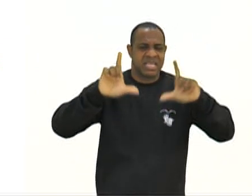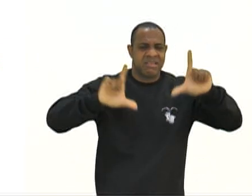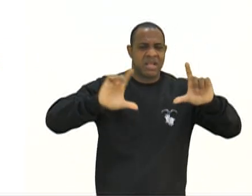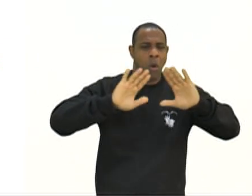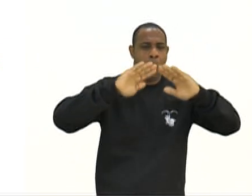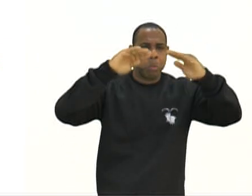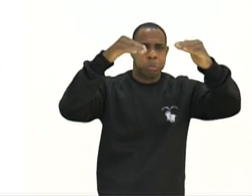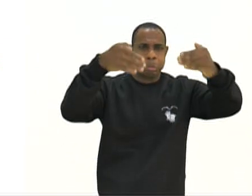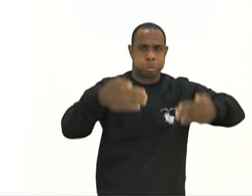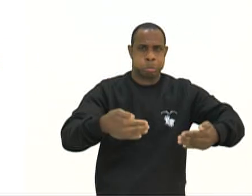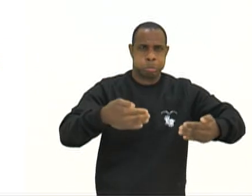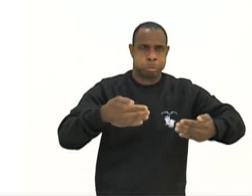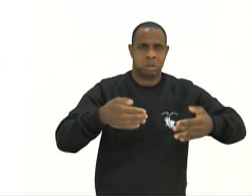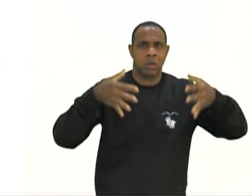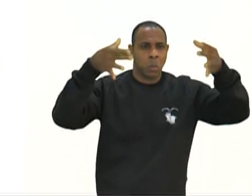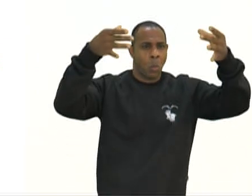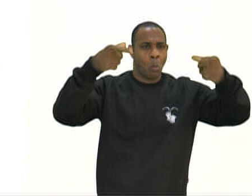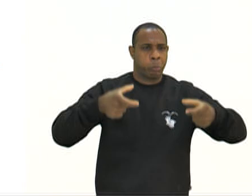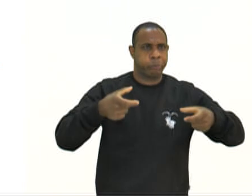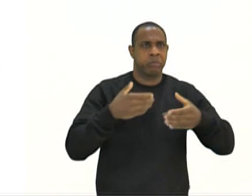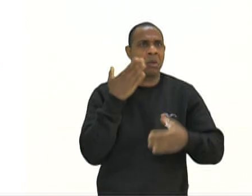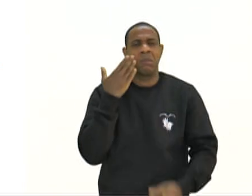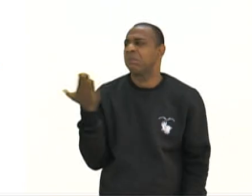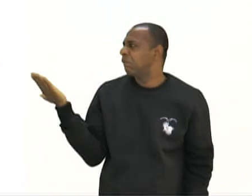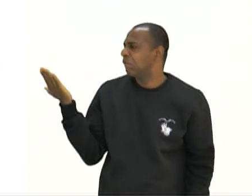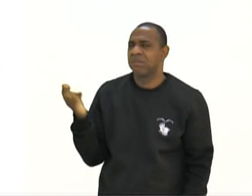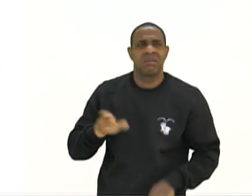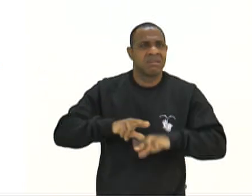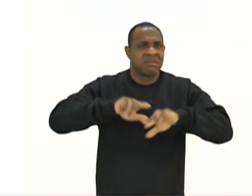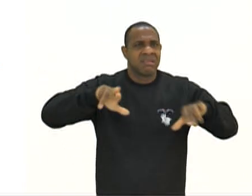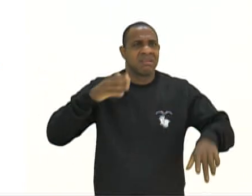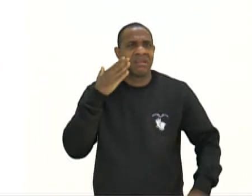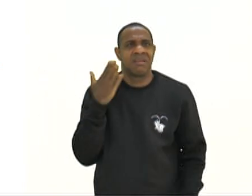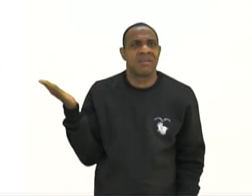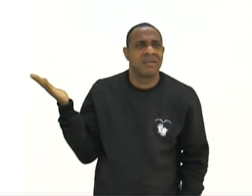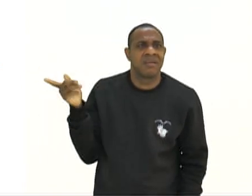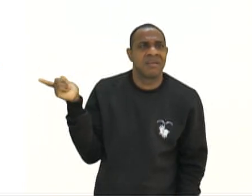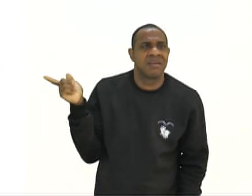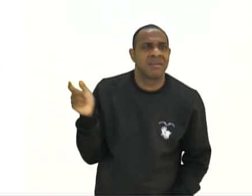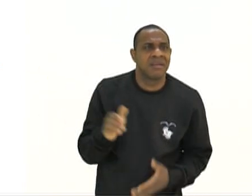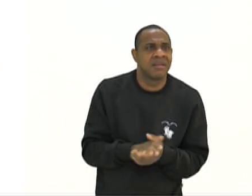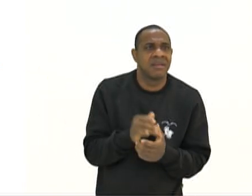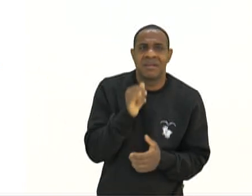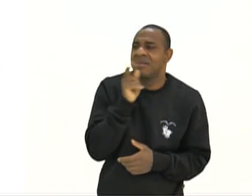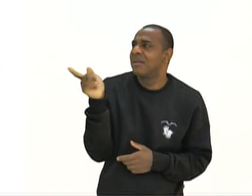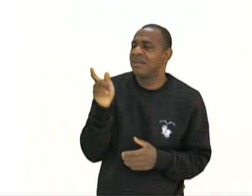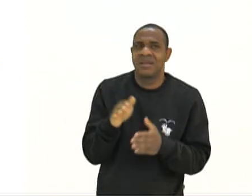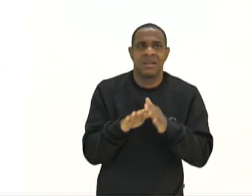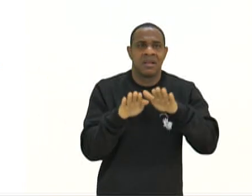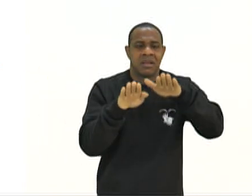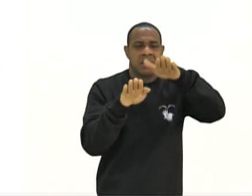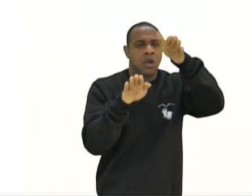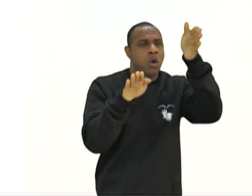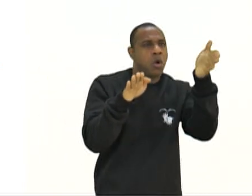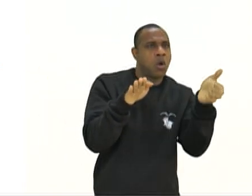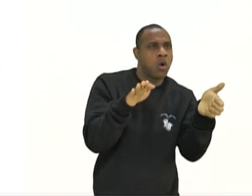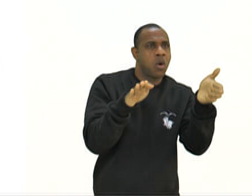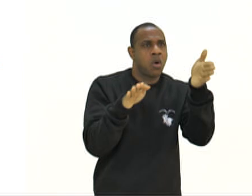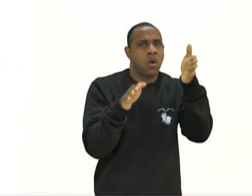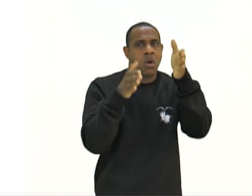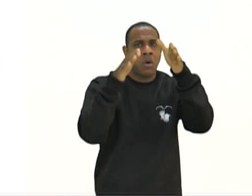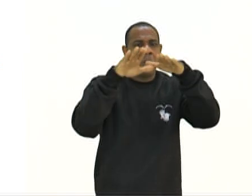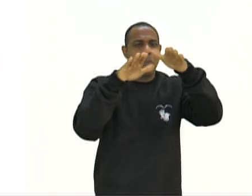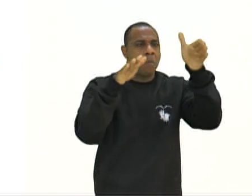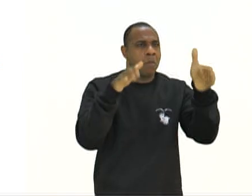então, independente da polegada que você tinha como referência, geralmente essas TVs assim, tem essa parte traseira um pouco maior, onde tem o tubo